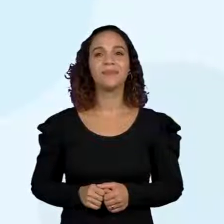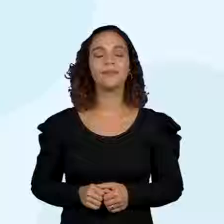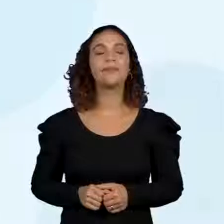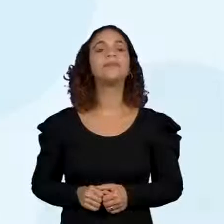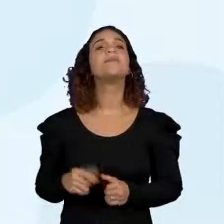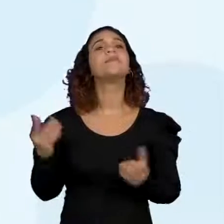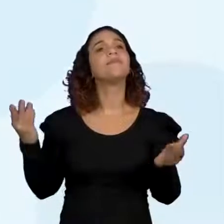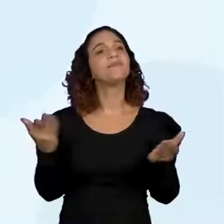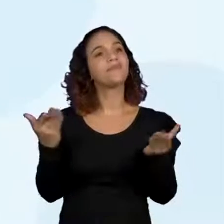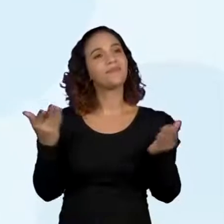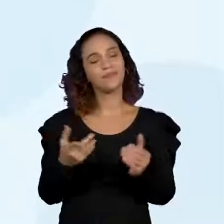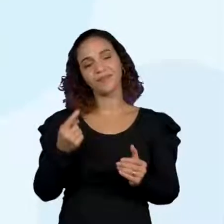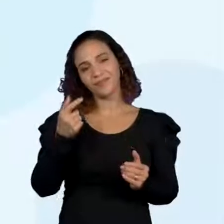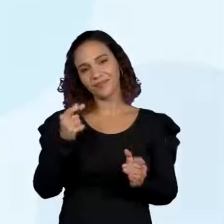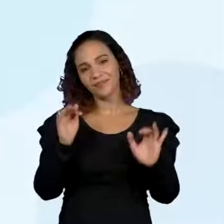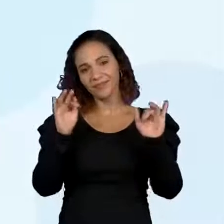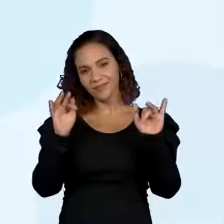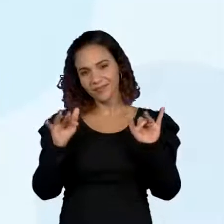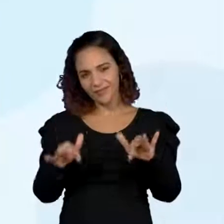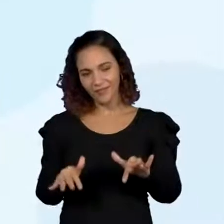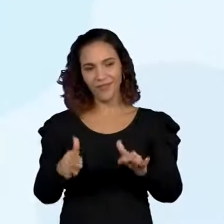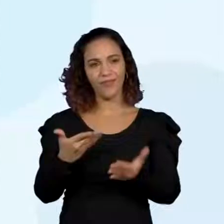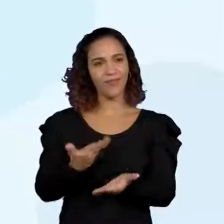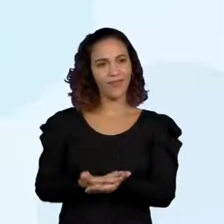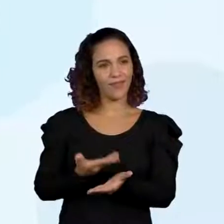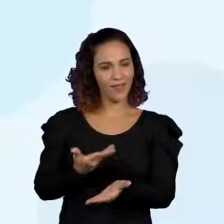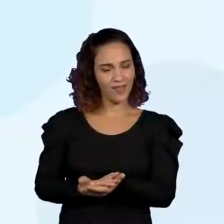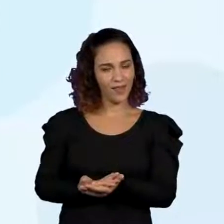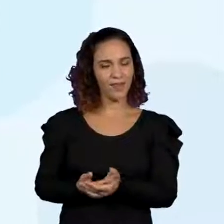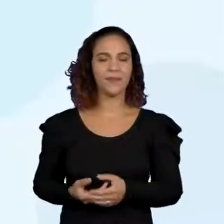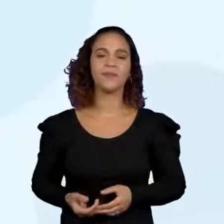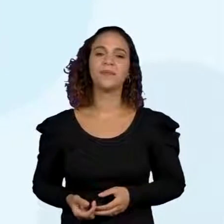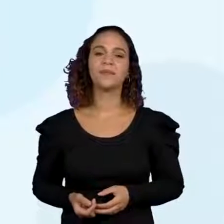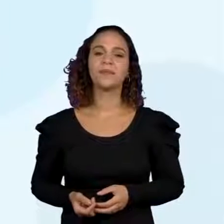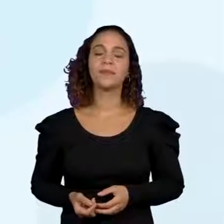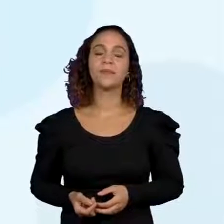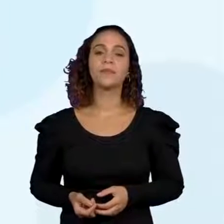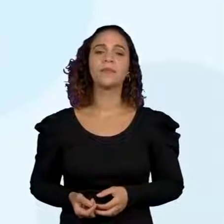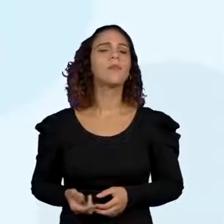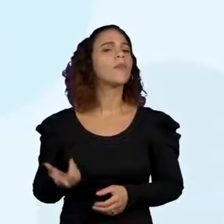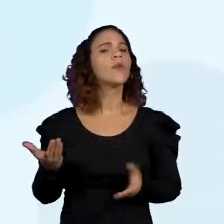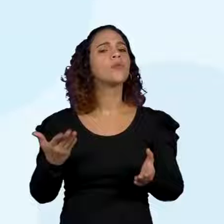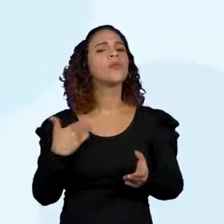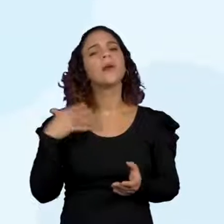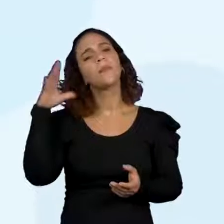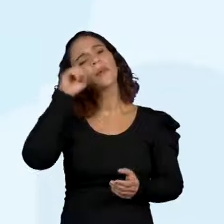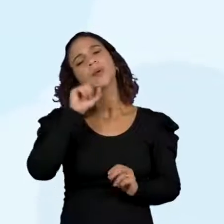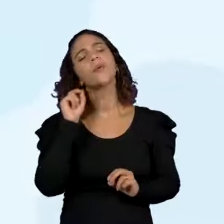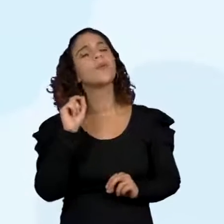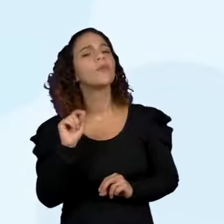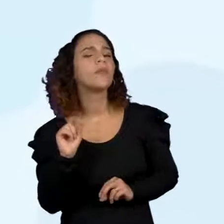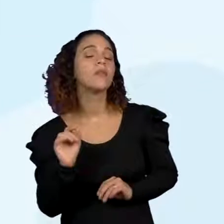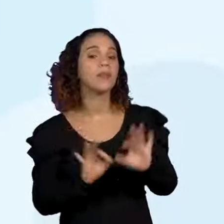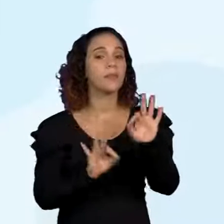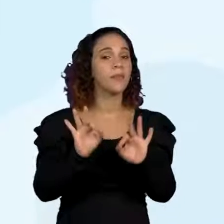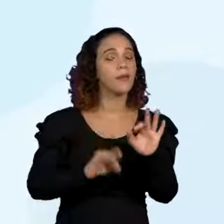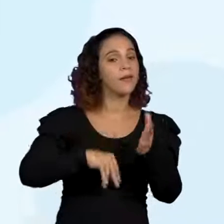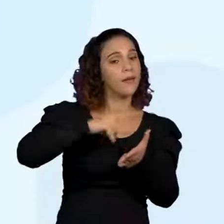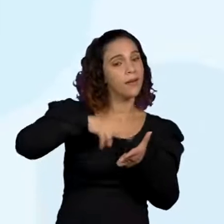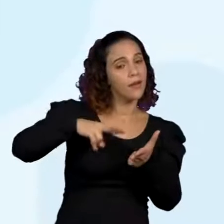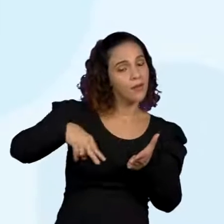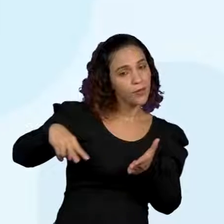Estamos aqui chegando no finalzinho da nossa aula. E hoje nós fizemos um planejamento da leitura e